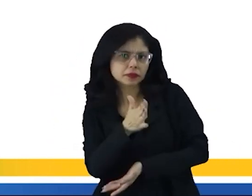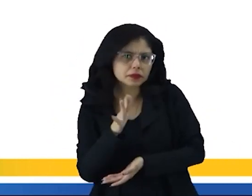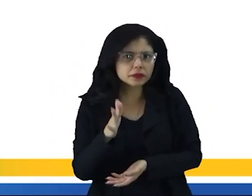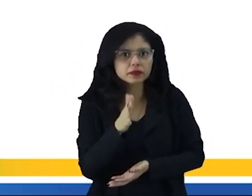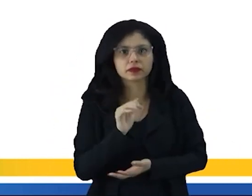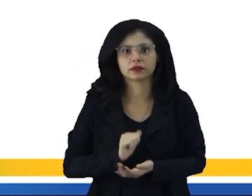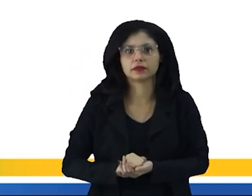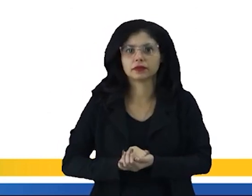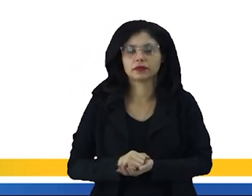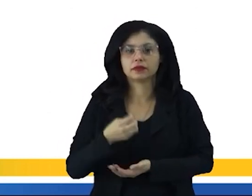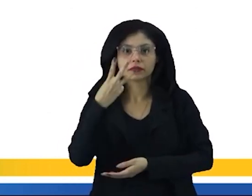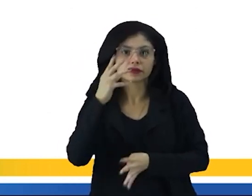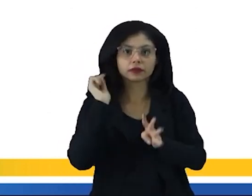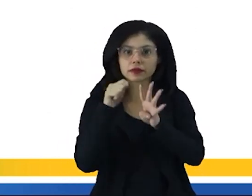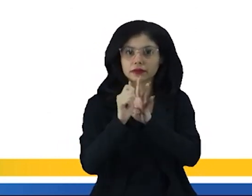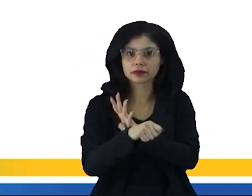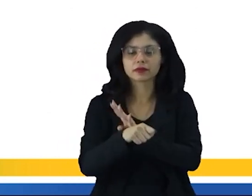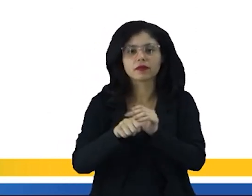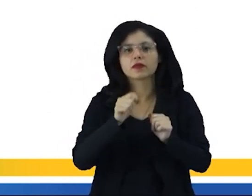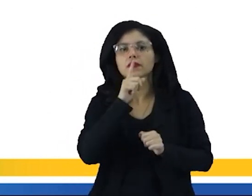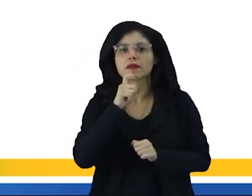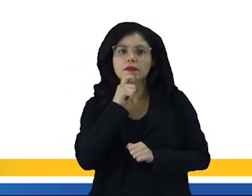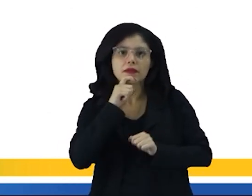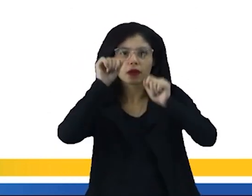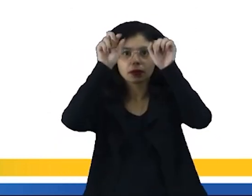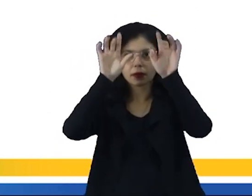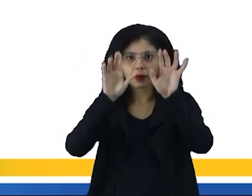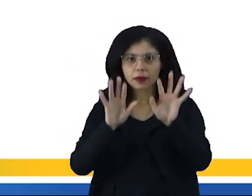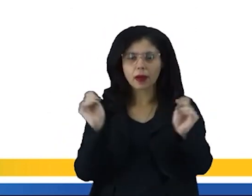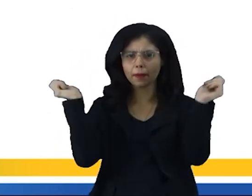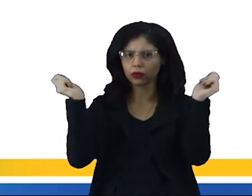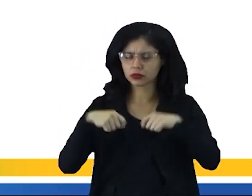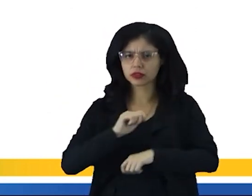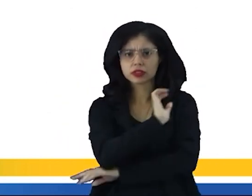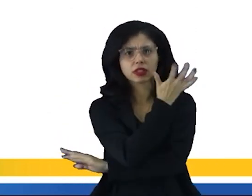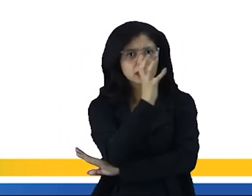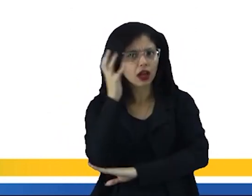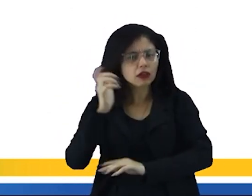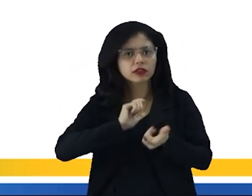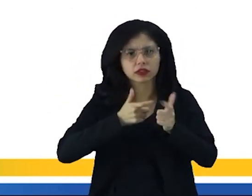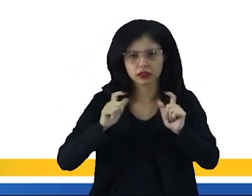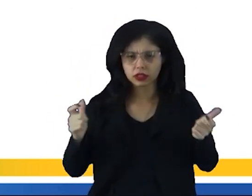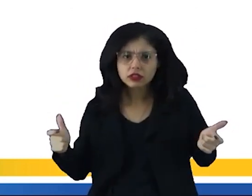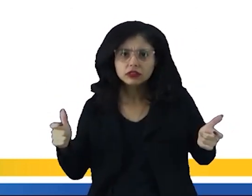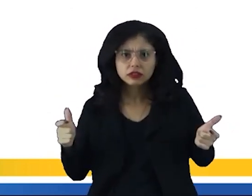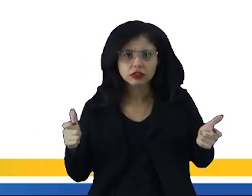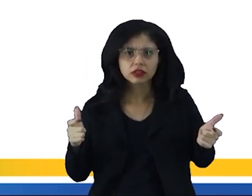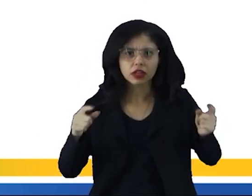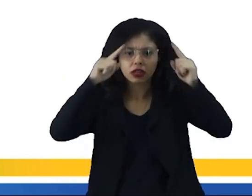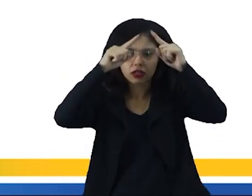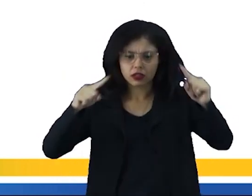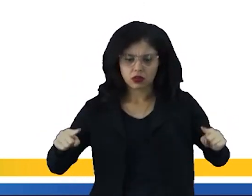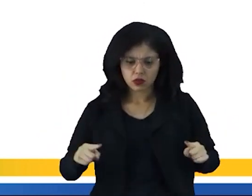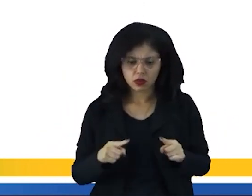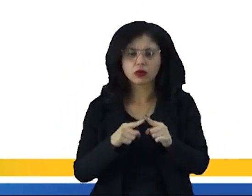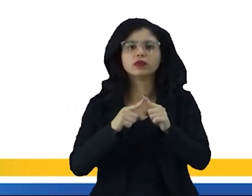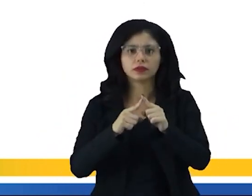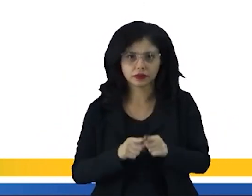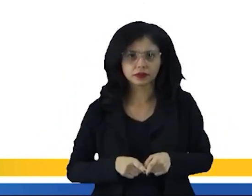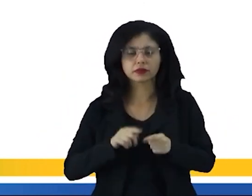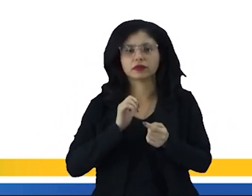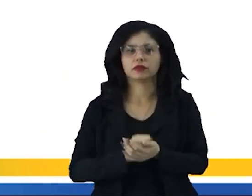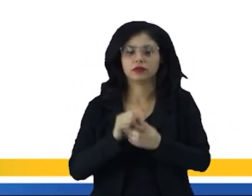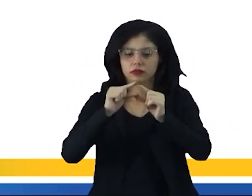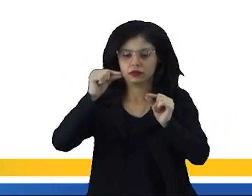menos 3 meses cobertas de gelo. Contudo, possuem árvores espaçadas com copa em forma de cone e